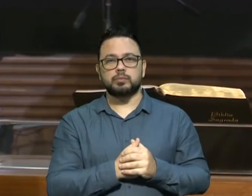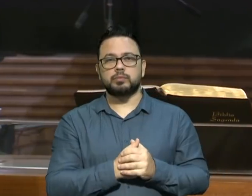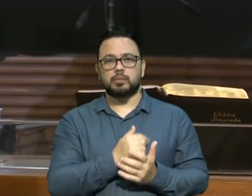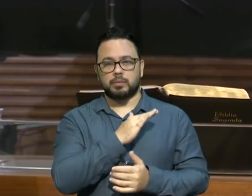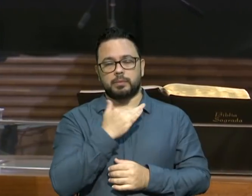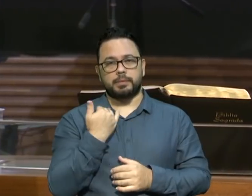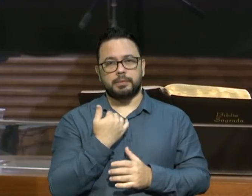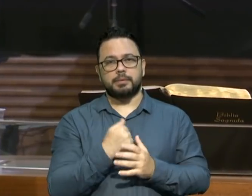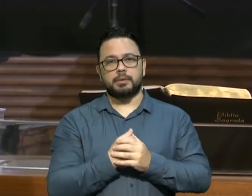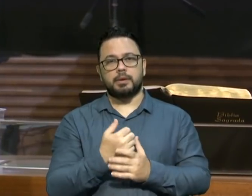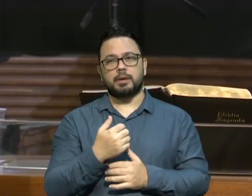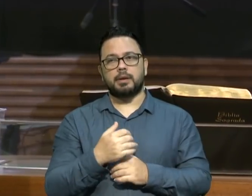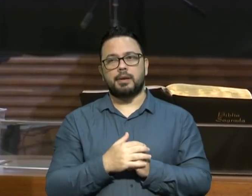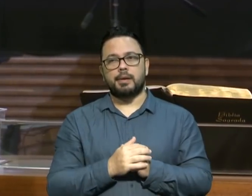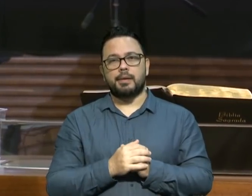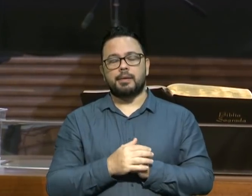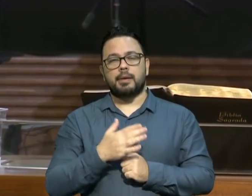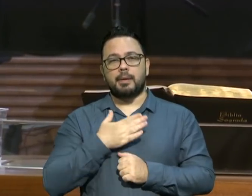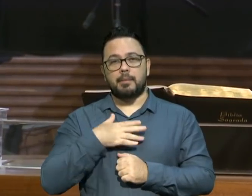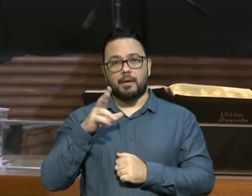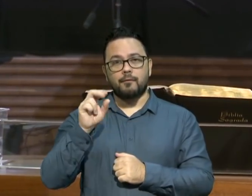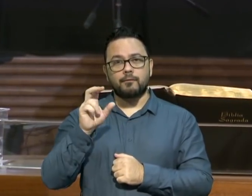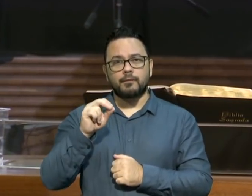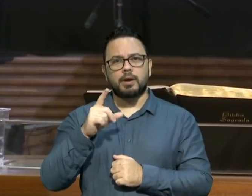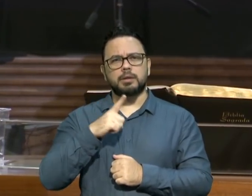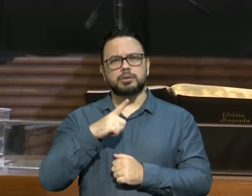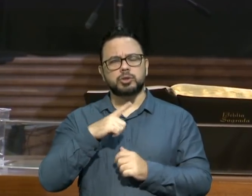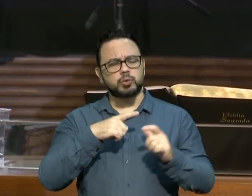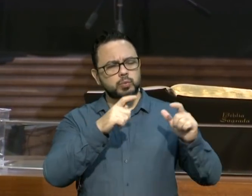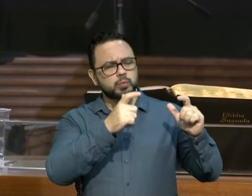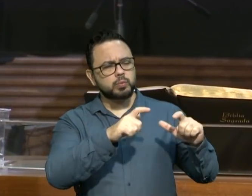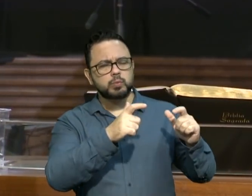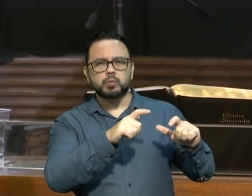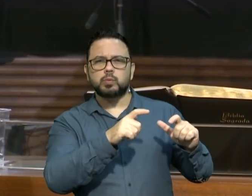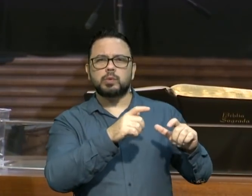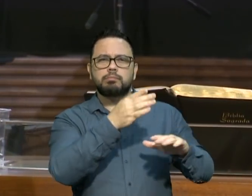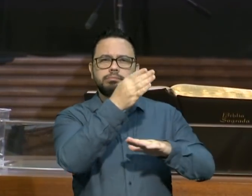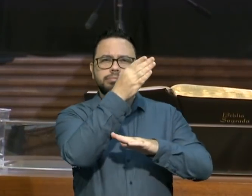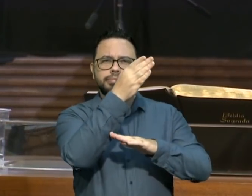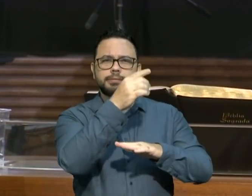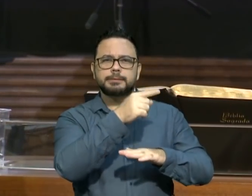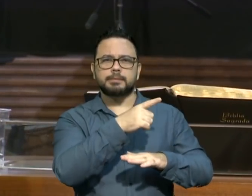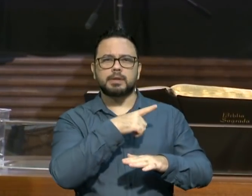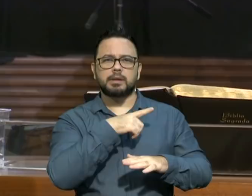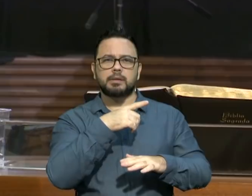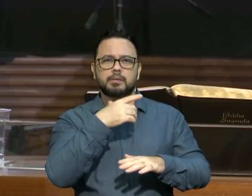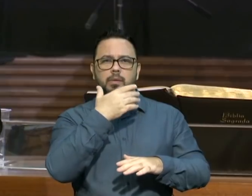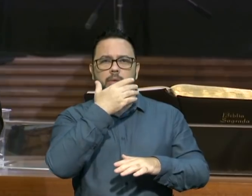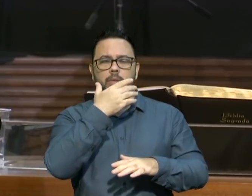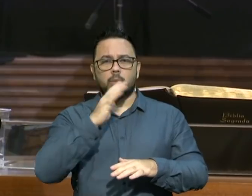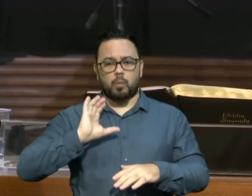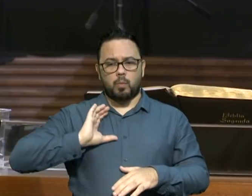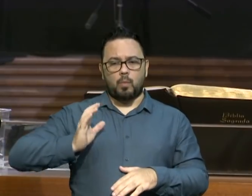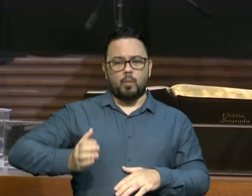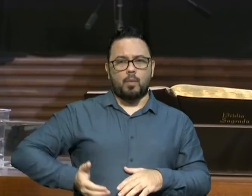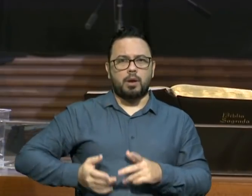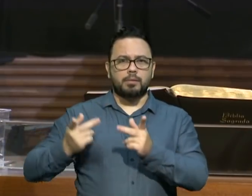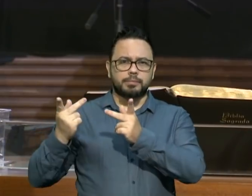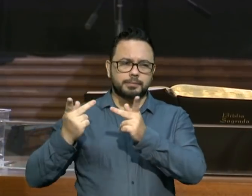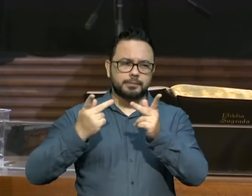conheceu é a minha vozinha que tinha um hotel pequeno Hotel recebeu a visita de um compositor